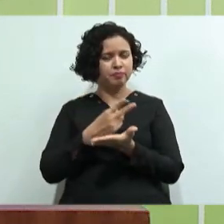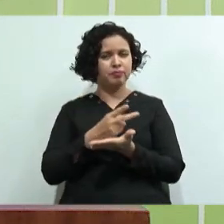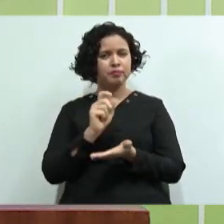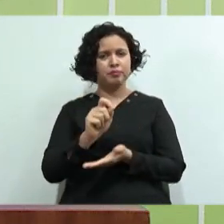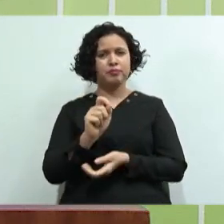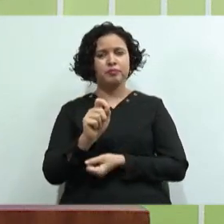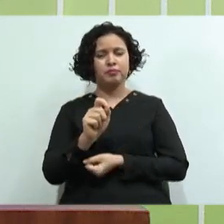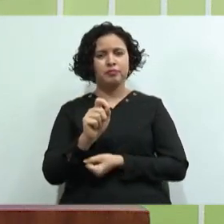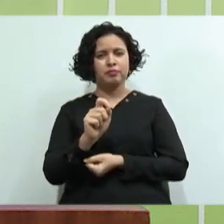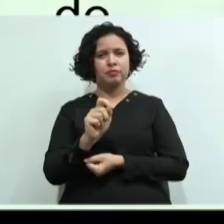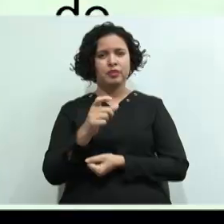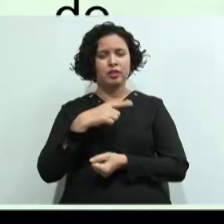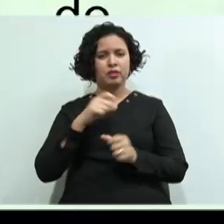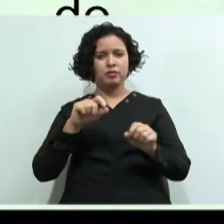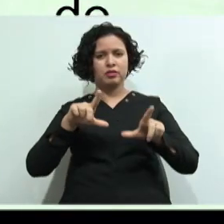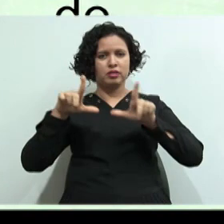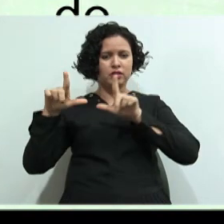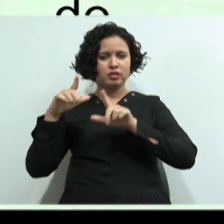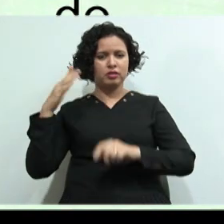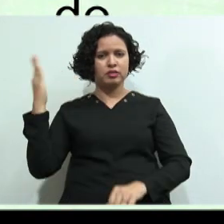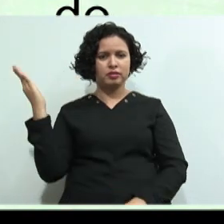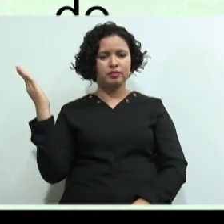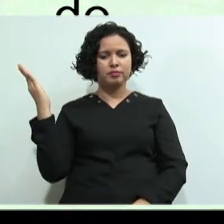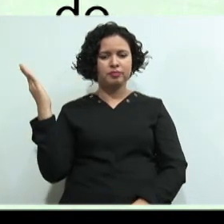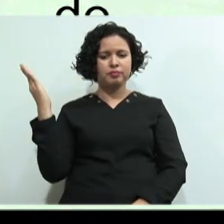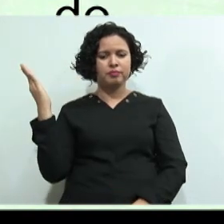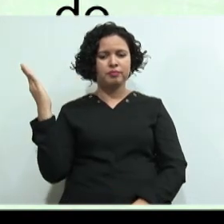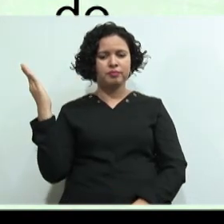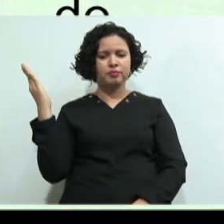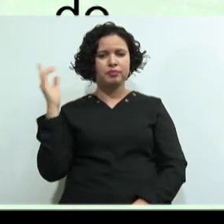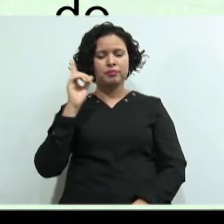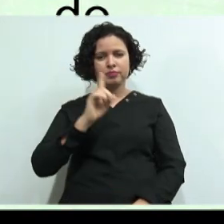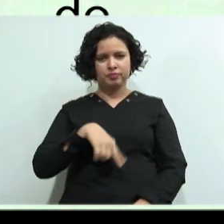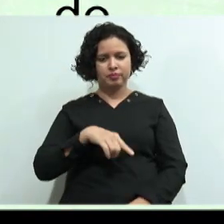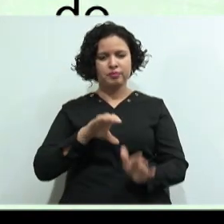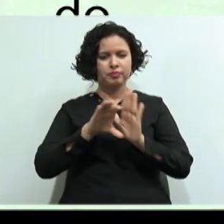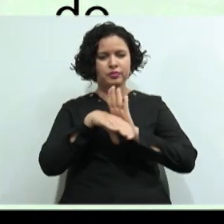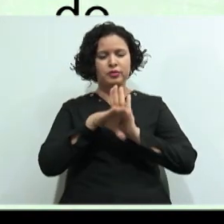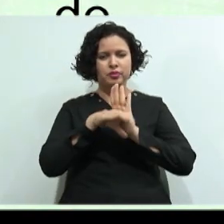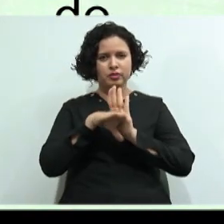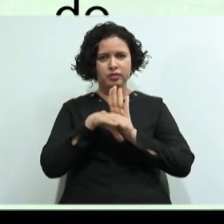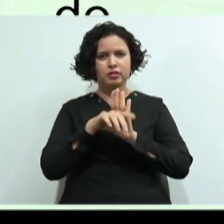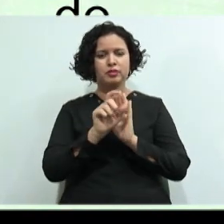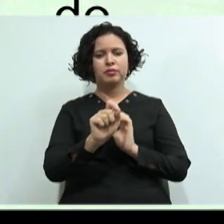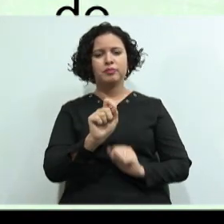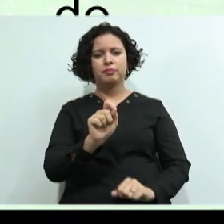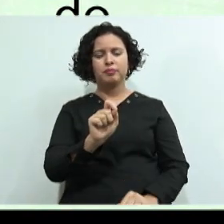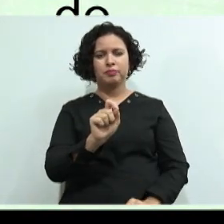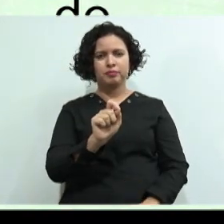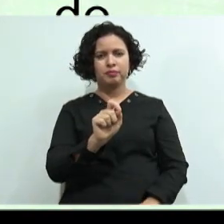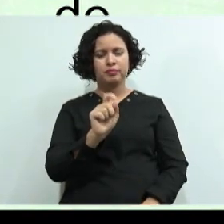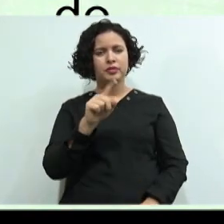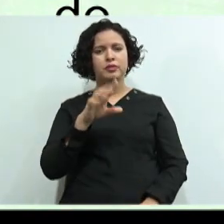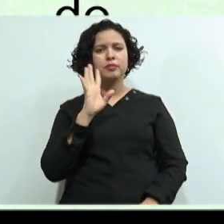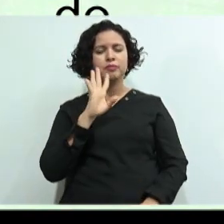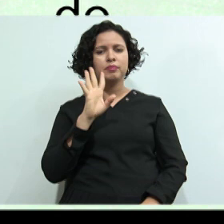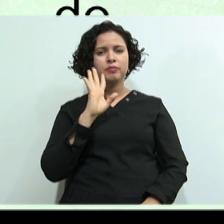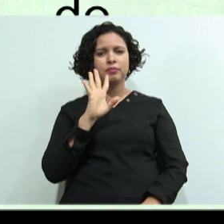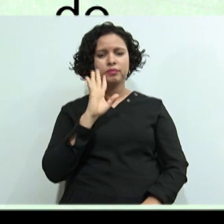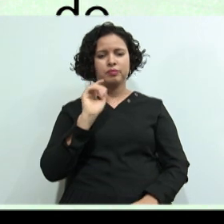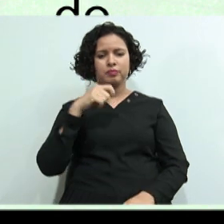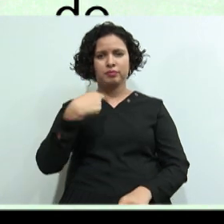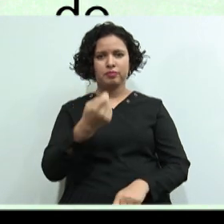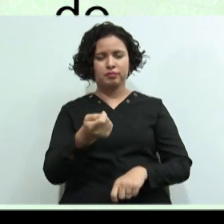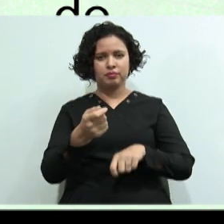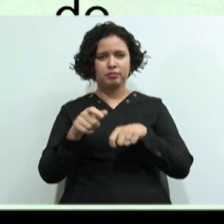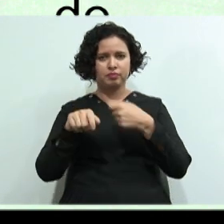aí ó, tem esse slide aí que vai aparecer para vocês, que vem dando uma definição bem, bem legal a respeito dos